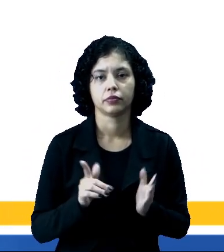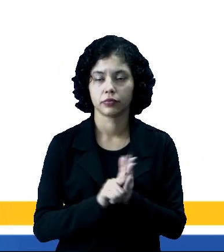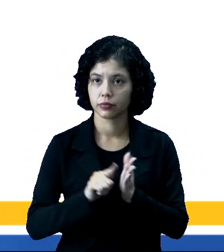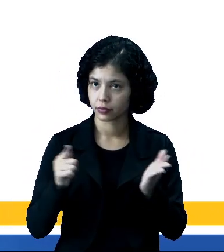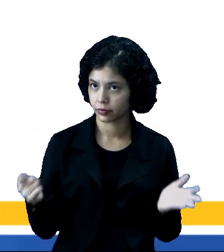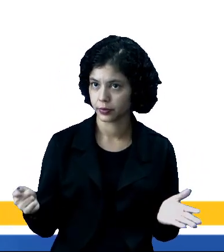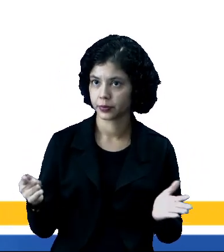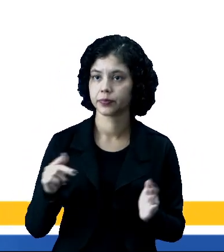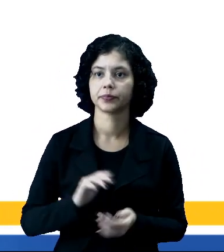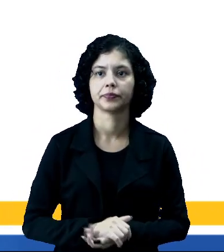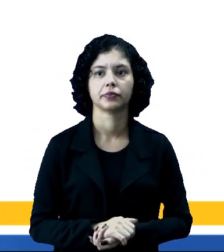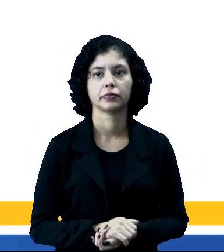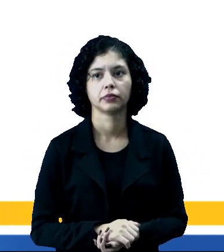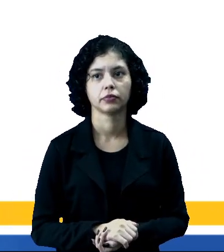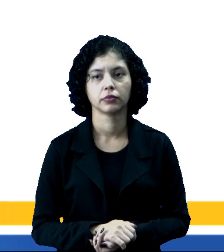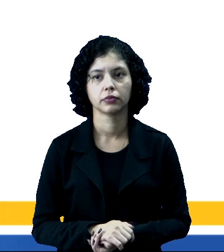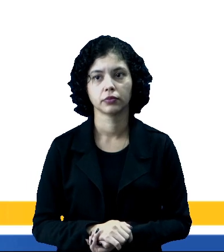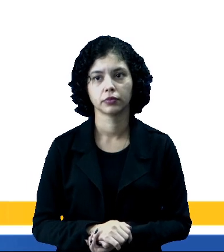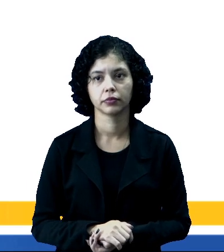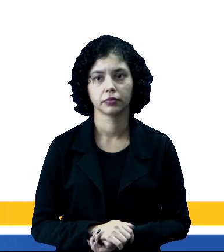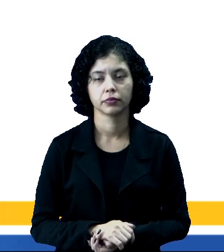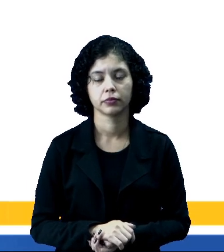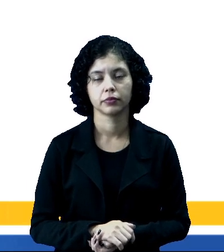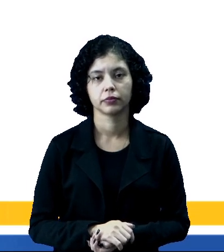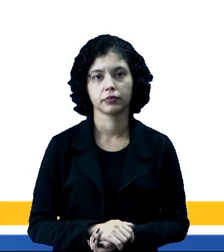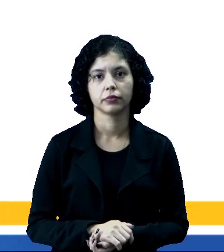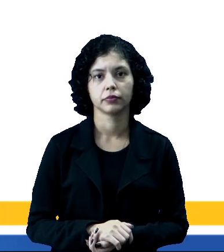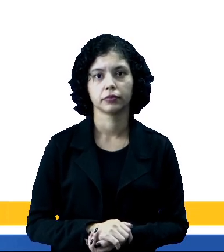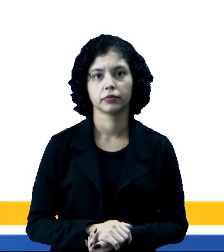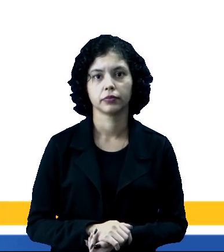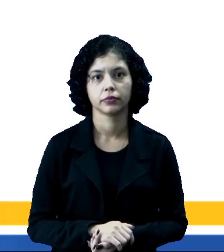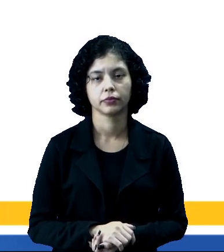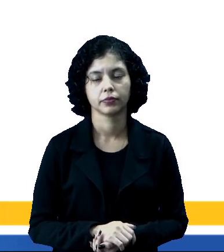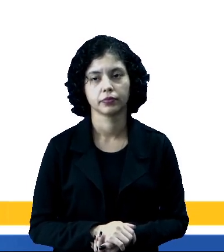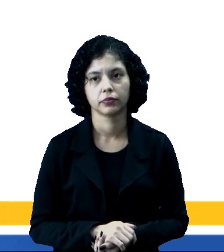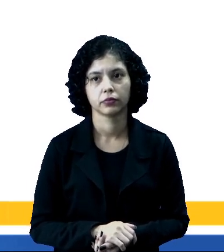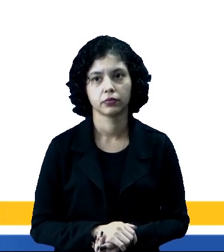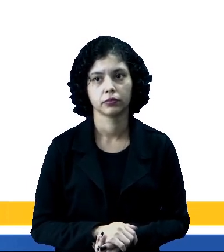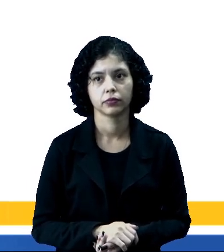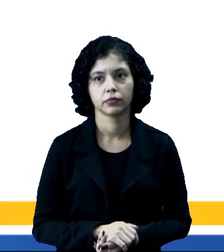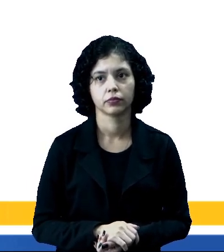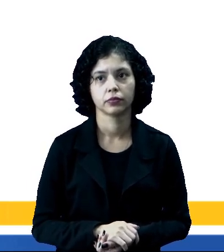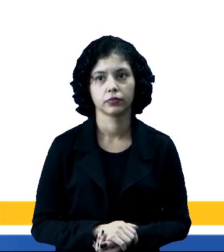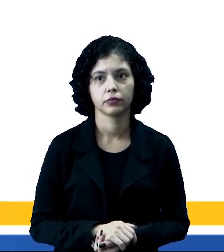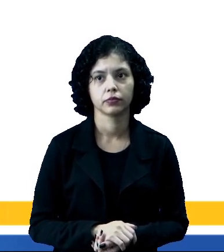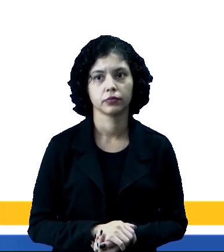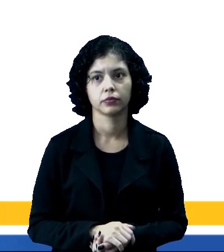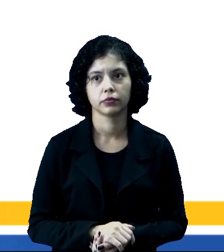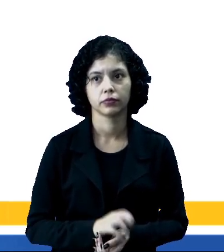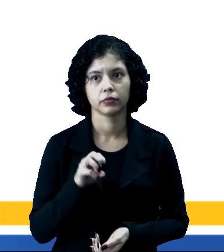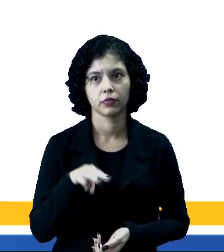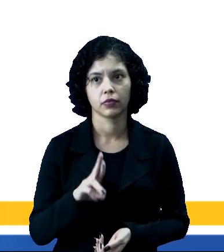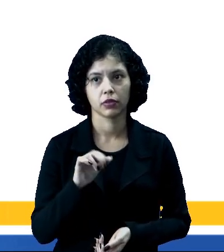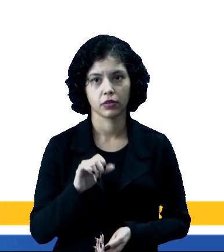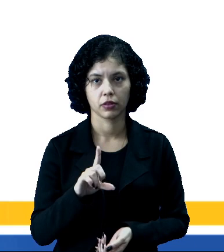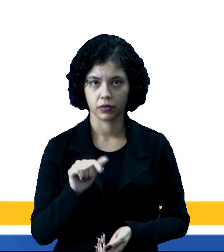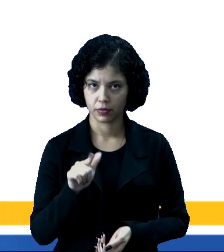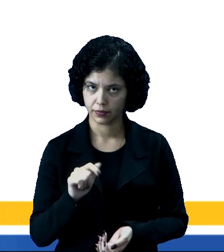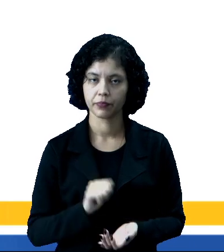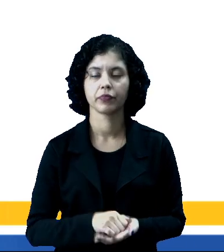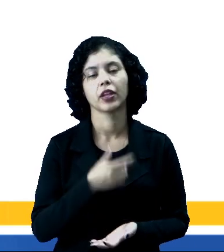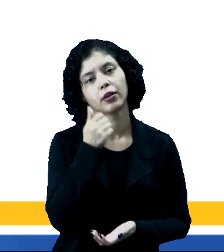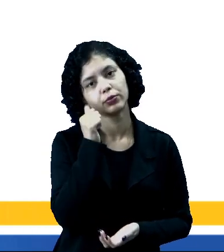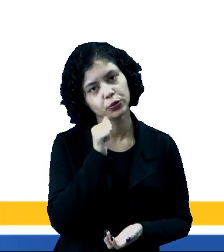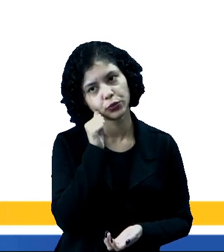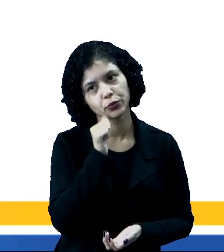jornal, o periódico, né? Ele que é o emissor, ele que está trazendo a informação para ela está lendo. O receptor, Marisol, né? Já